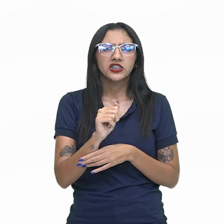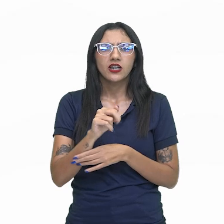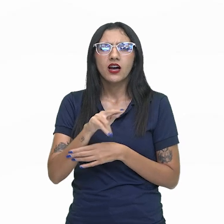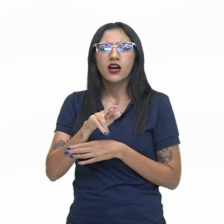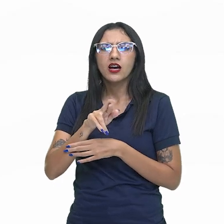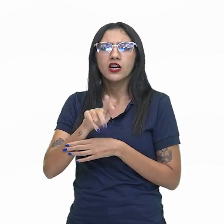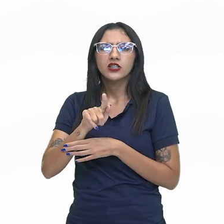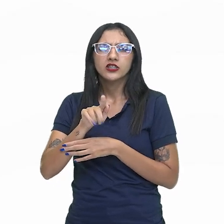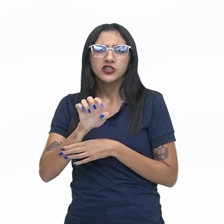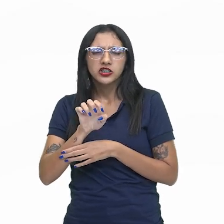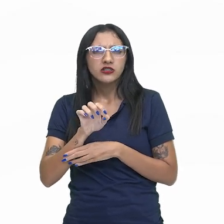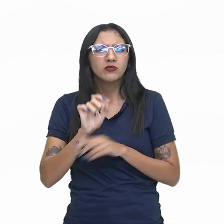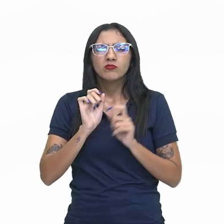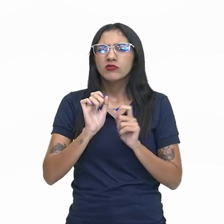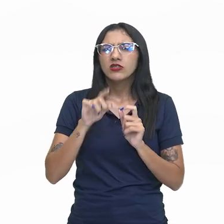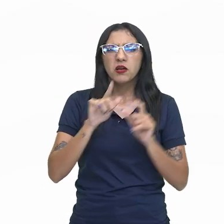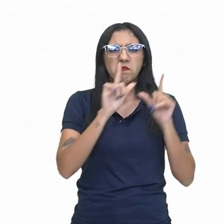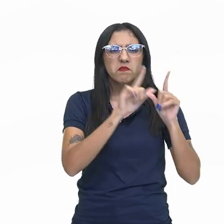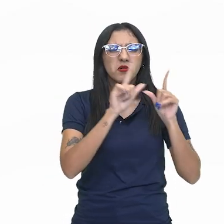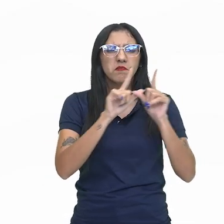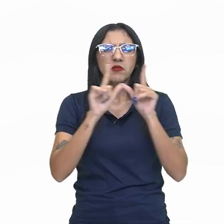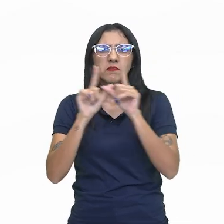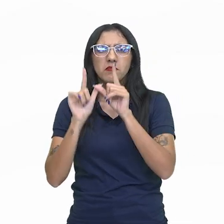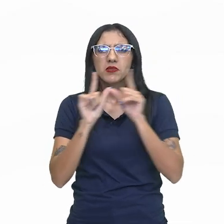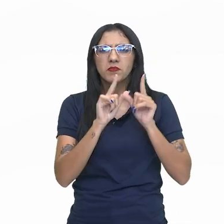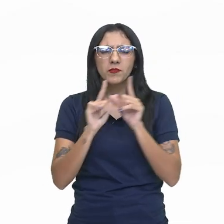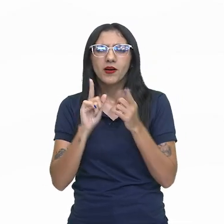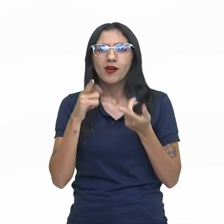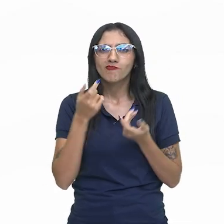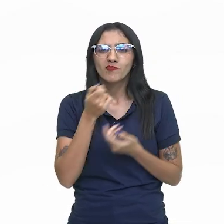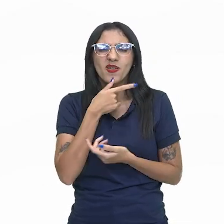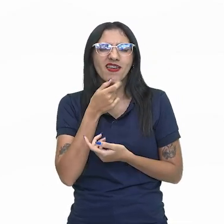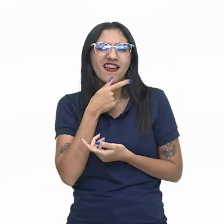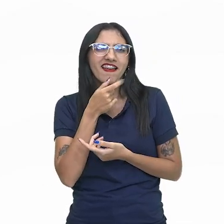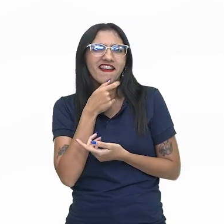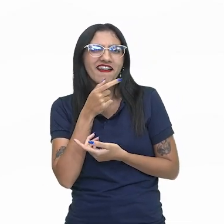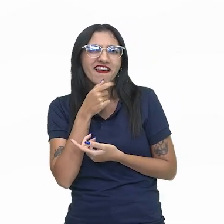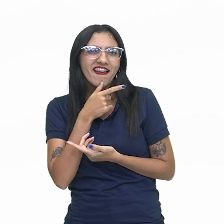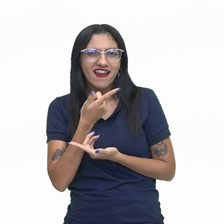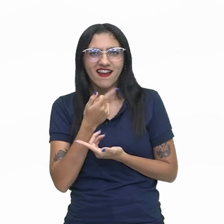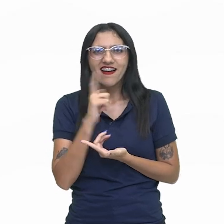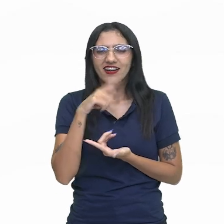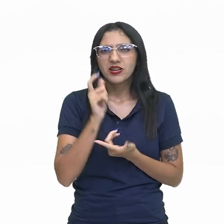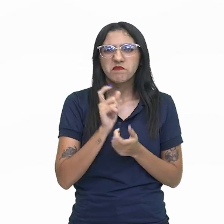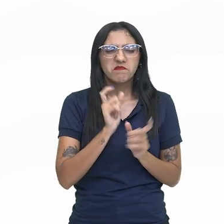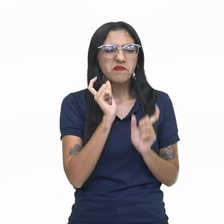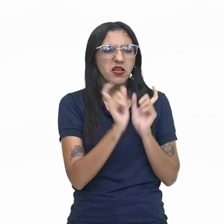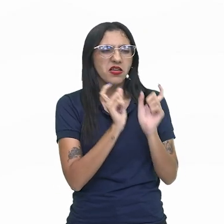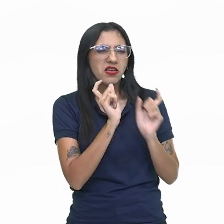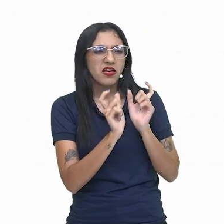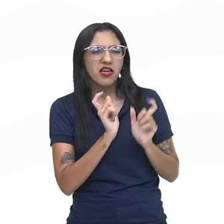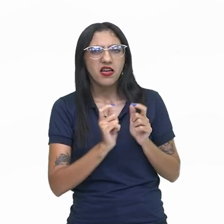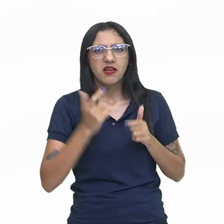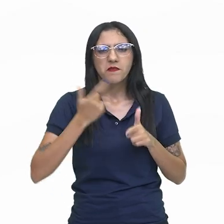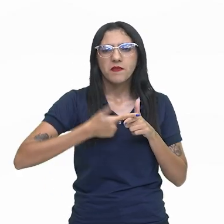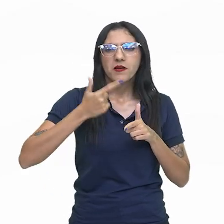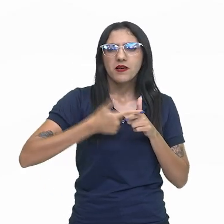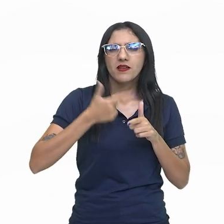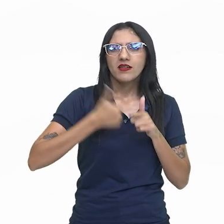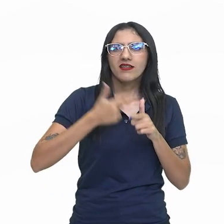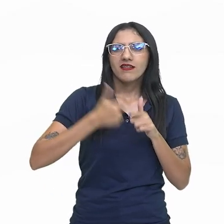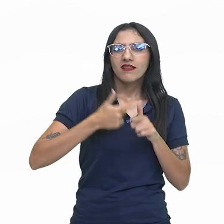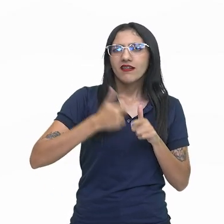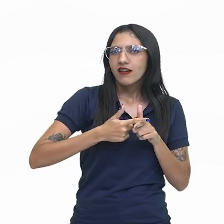né, que ela vem cheia de humor, né, que vem para criticar, né,